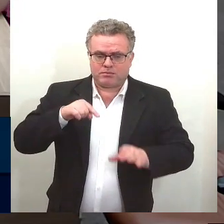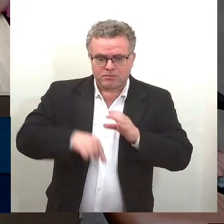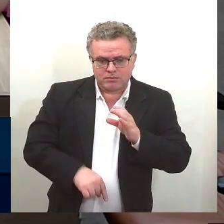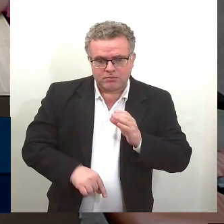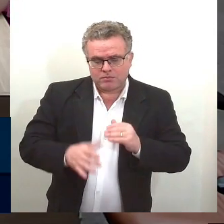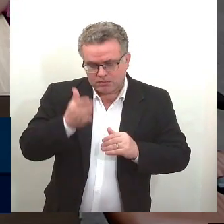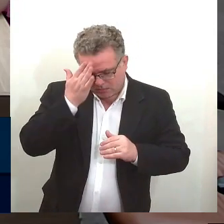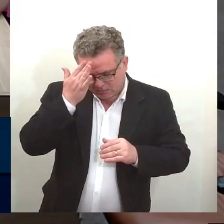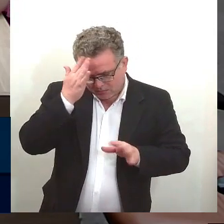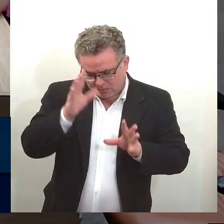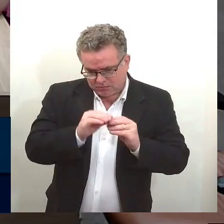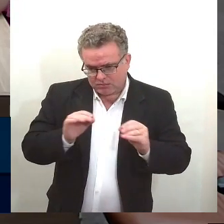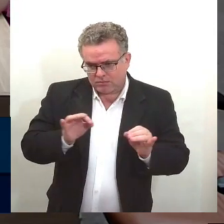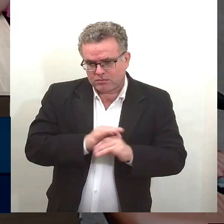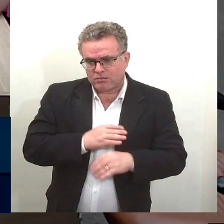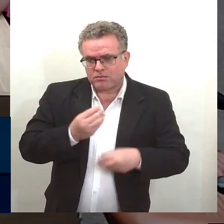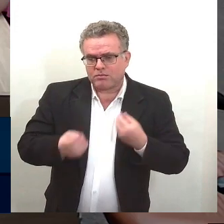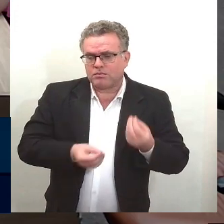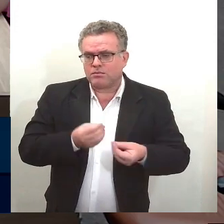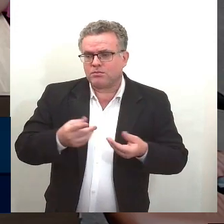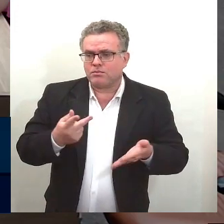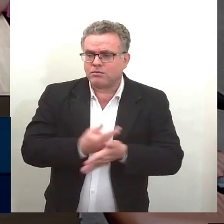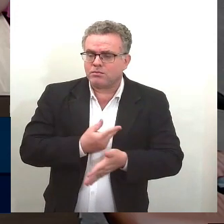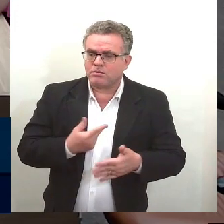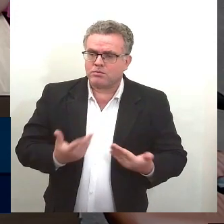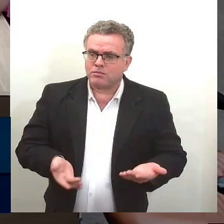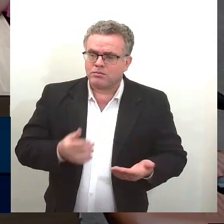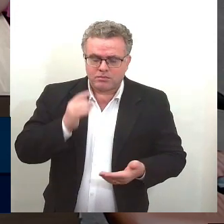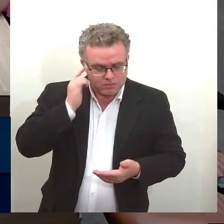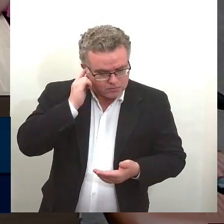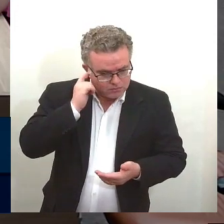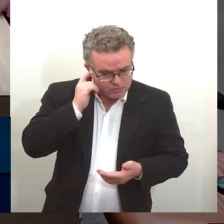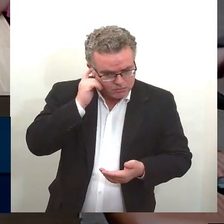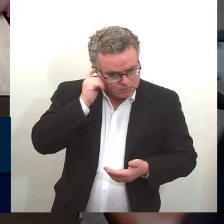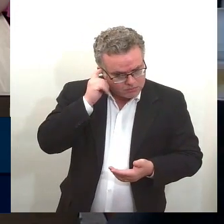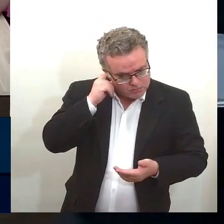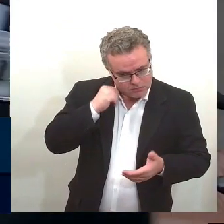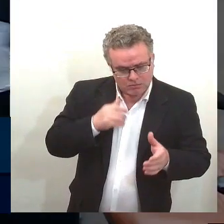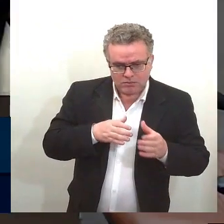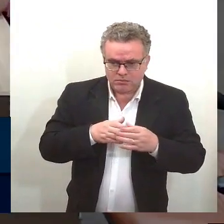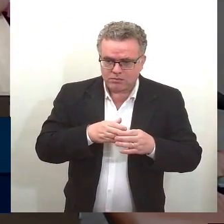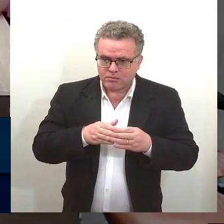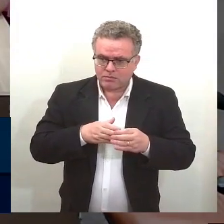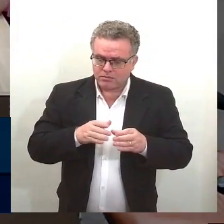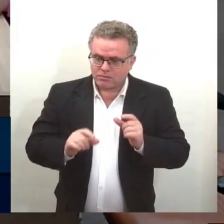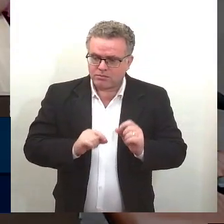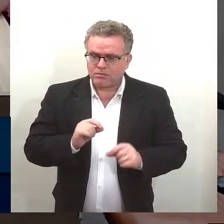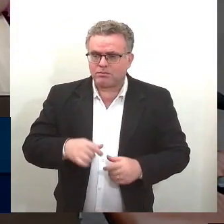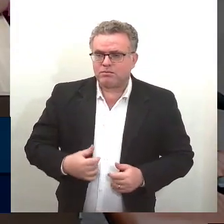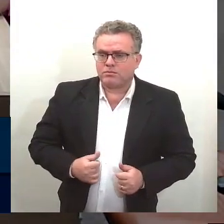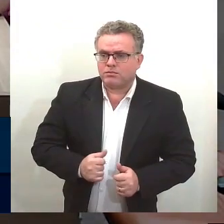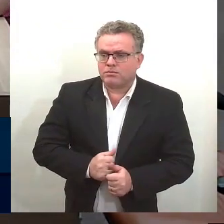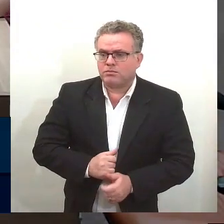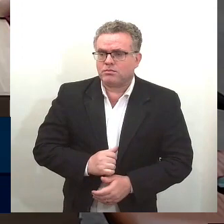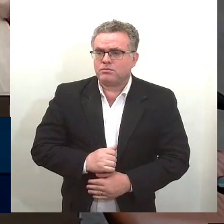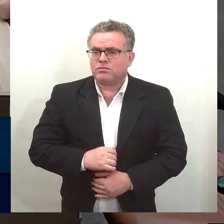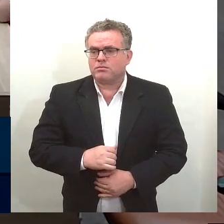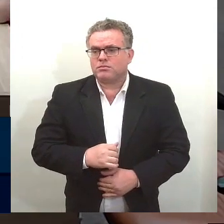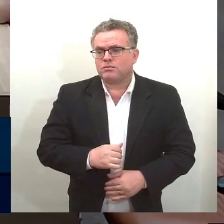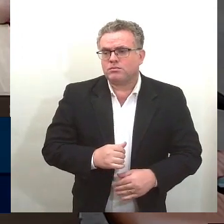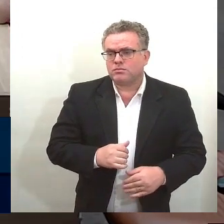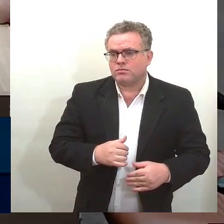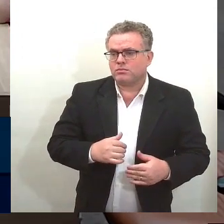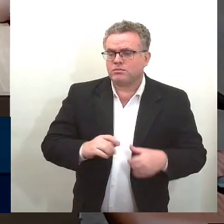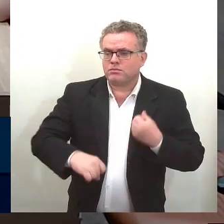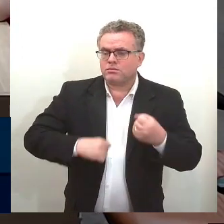de cada um. Concurso público. Eu sou servidora pública concursada. Então, eu defendo concurso público. Eu acho assim, minha equipe,